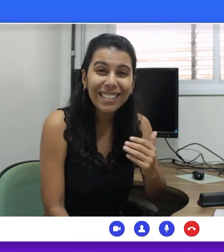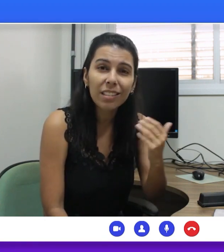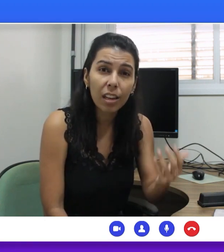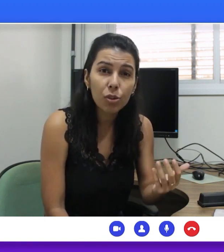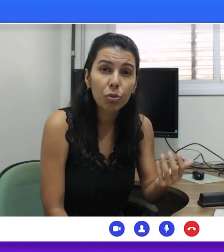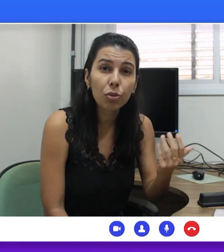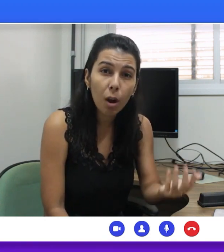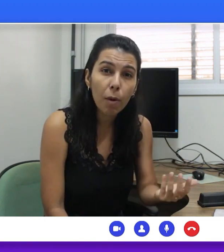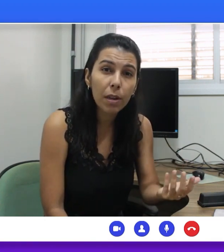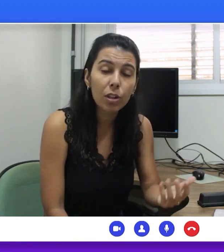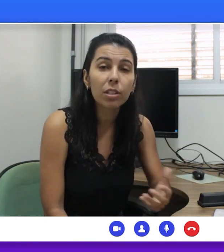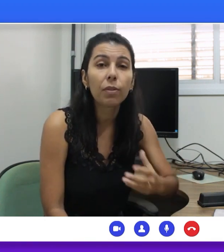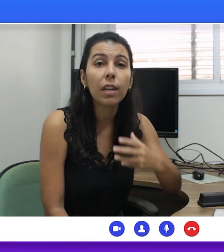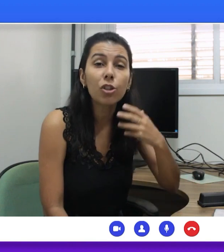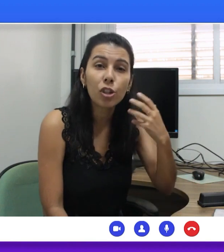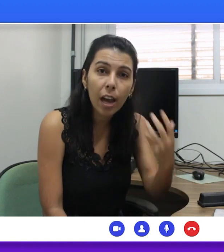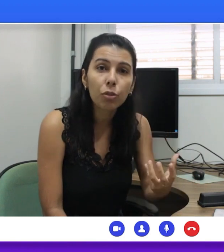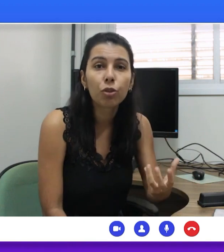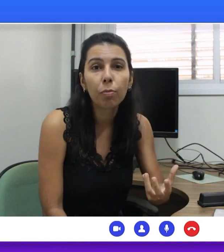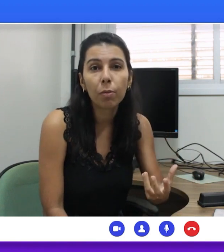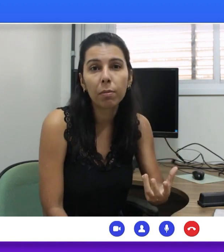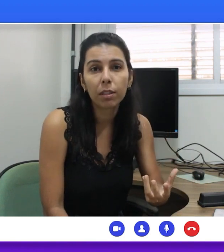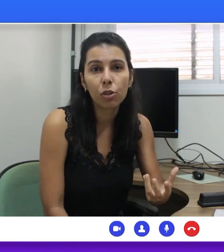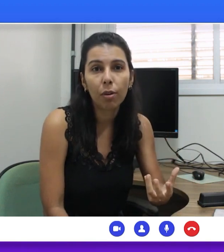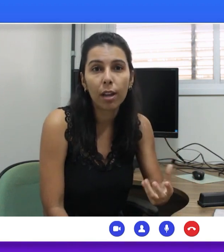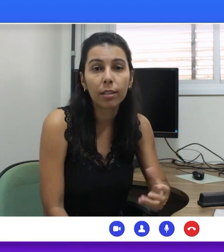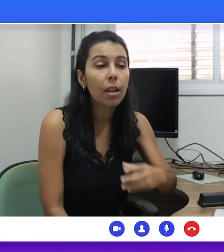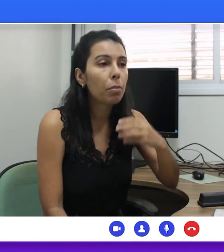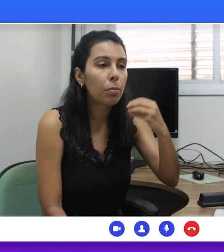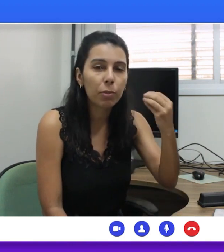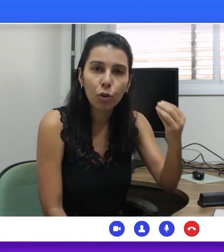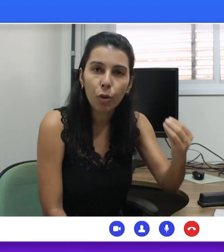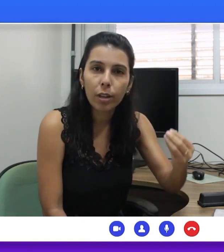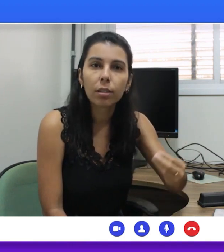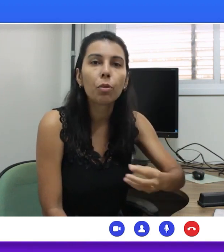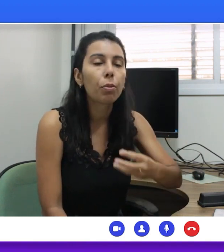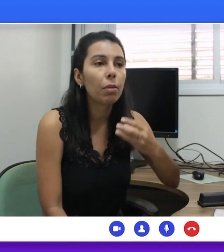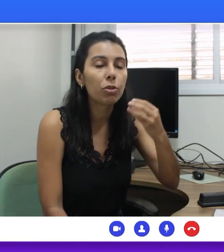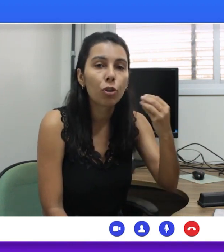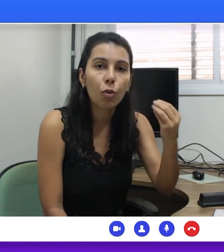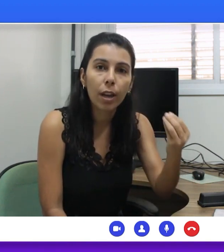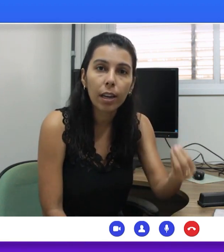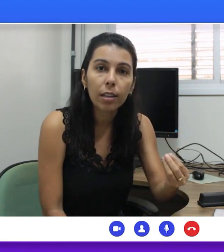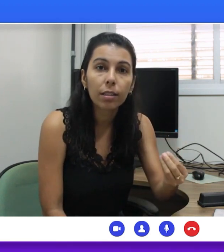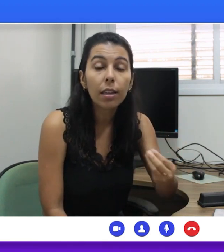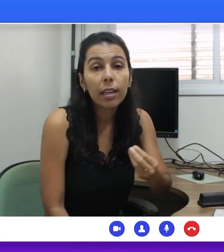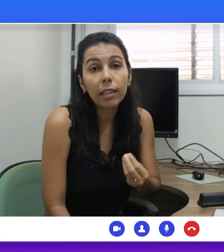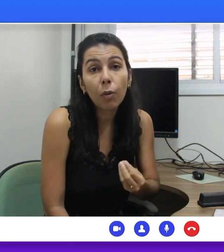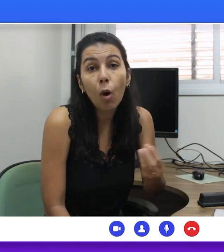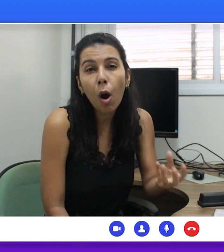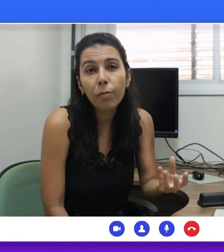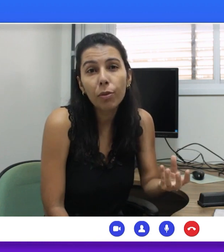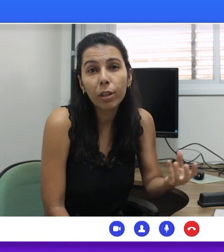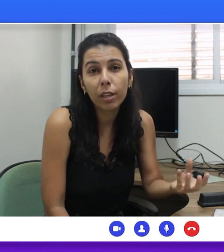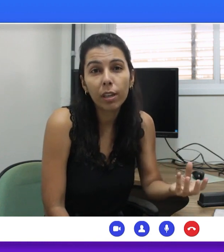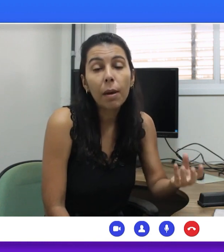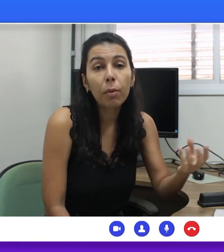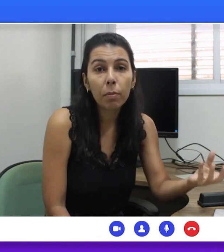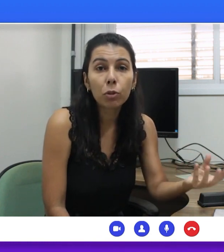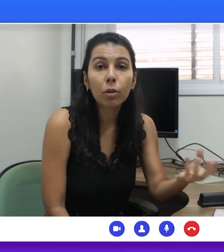mas esses textos normalmente eles vêm recheados de problemas textuais, problemas de coesão, problemas de coerência. Então é